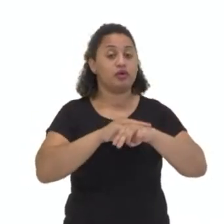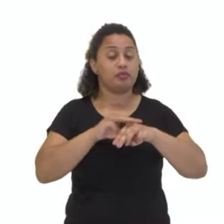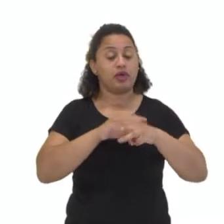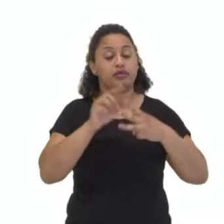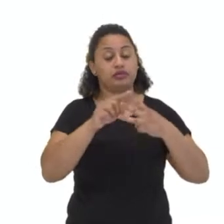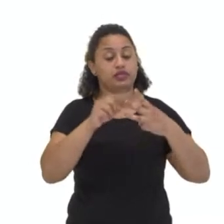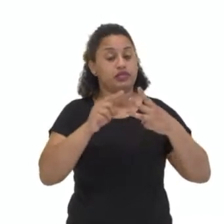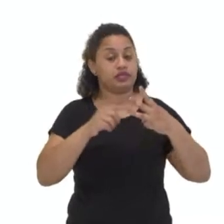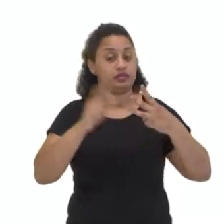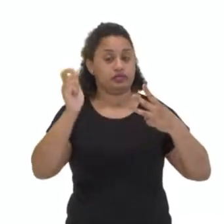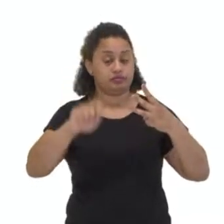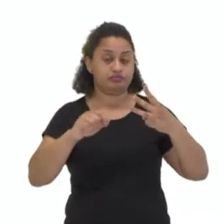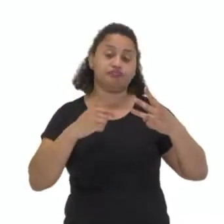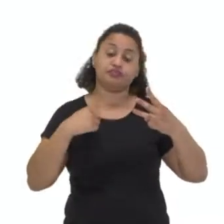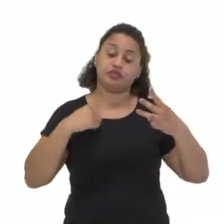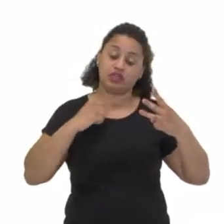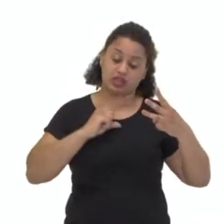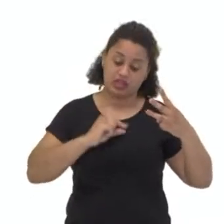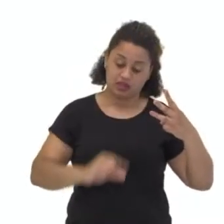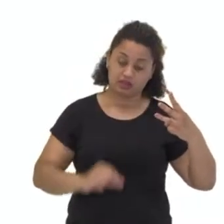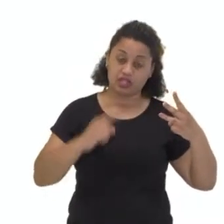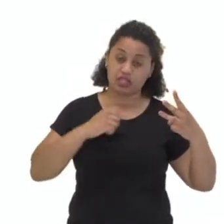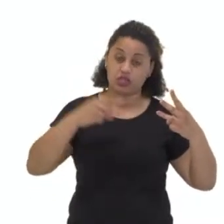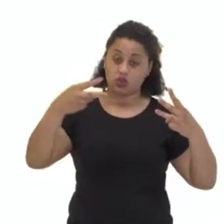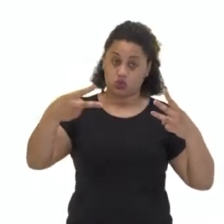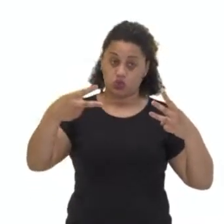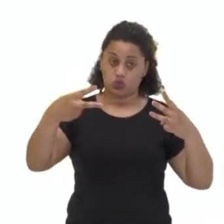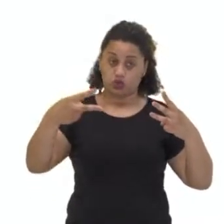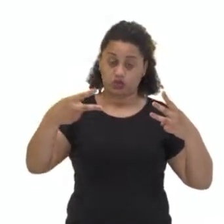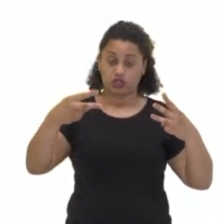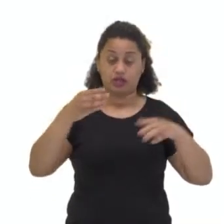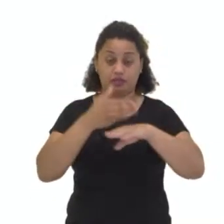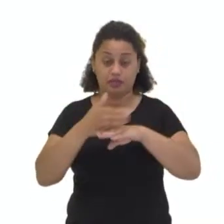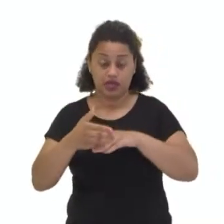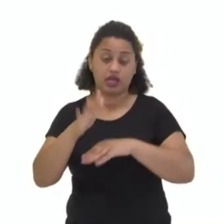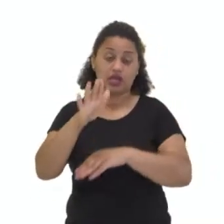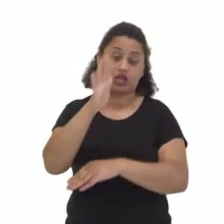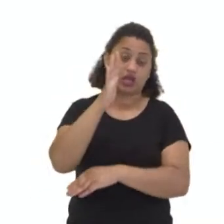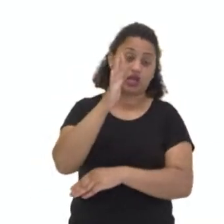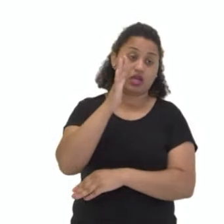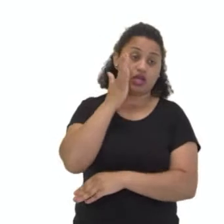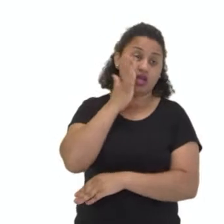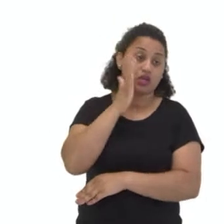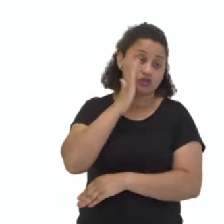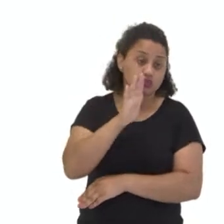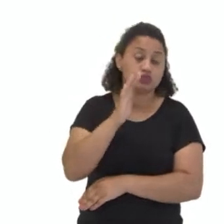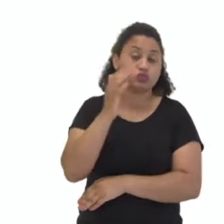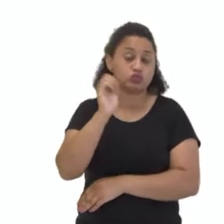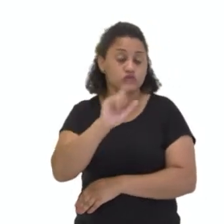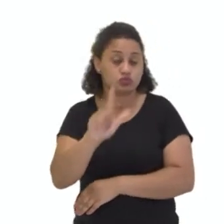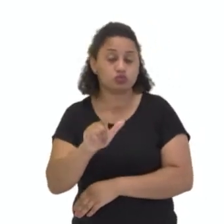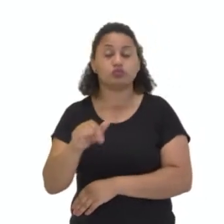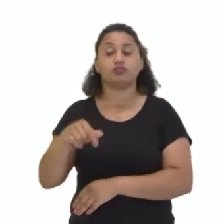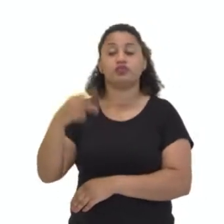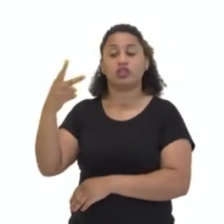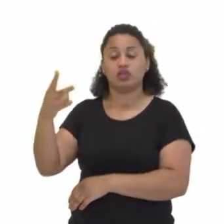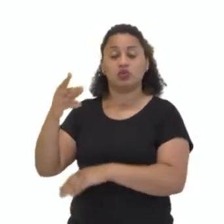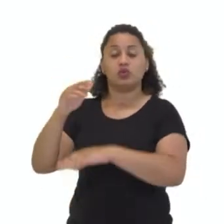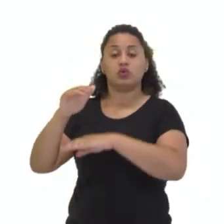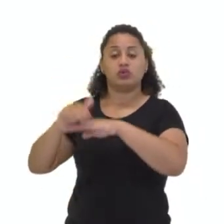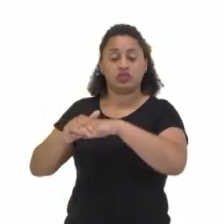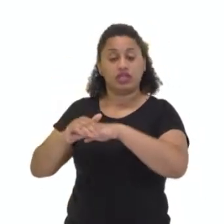2 camisas, a branca e a azul. Então, ele tem mais 2 possibilidades. E ele tem 2 calçados, com e